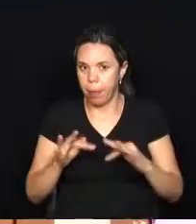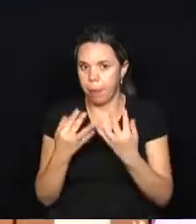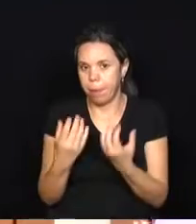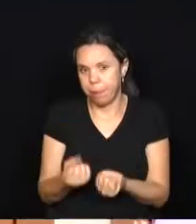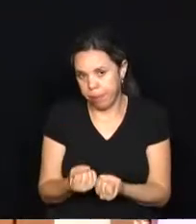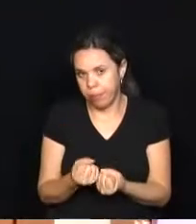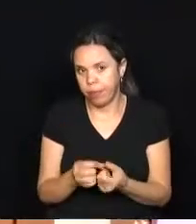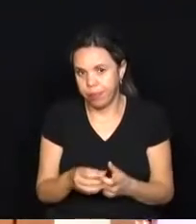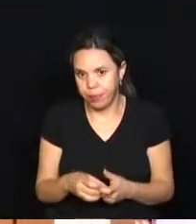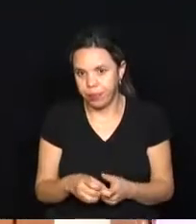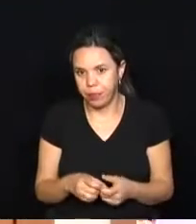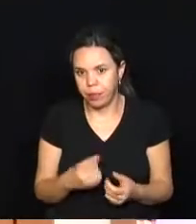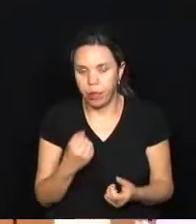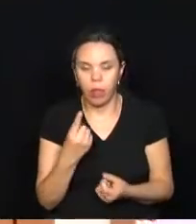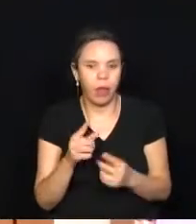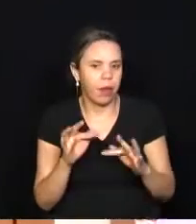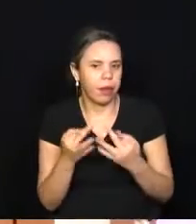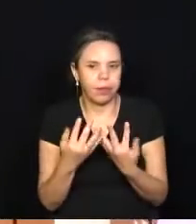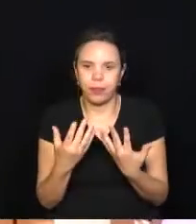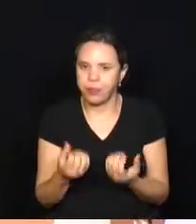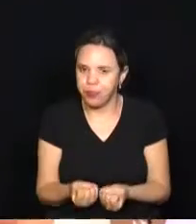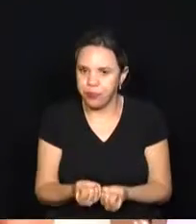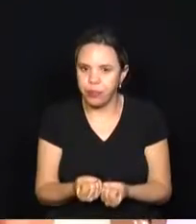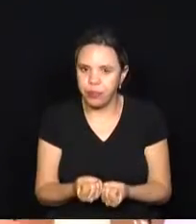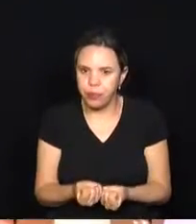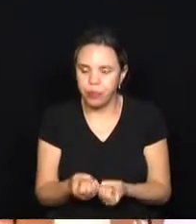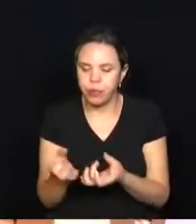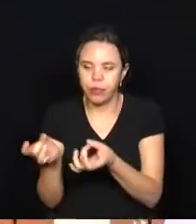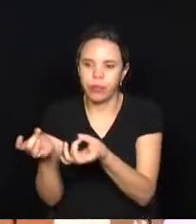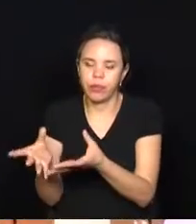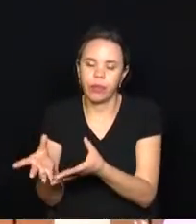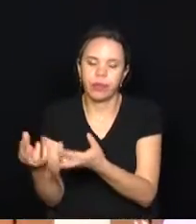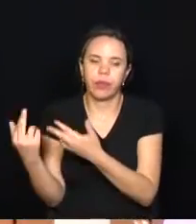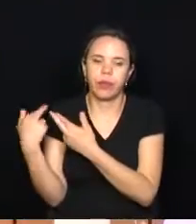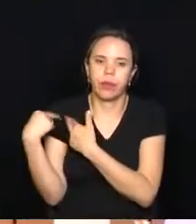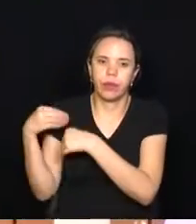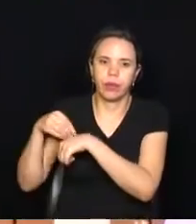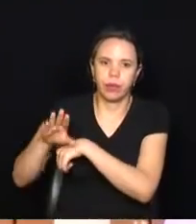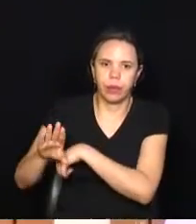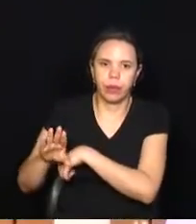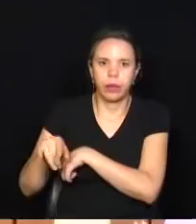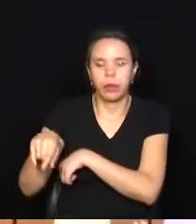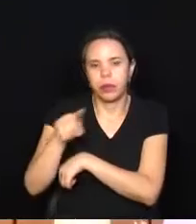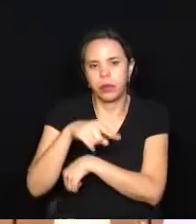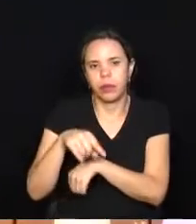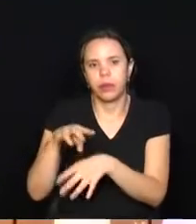também. Não é? Porque tem famílias que não aceitam. Elas jogam toda a responsabilidade